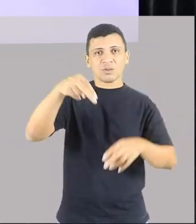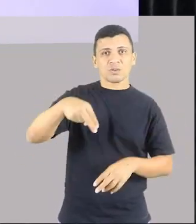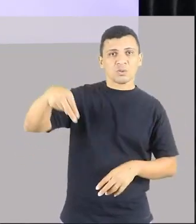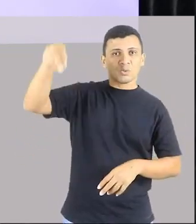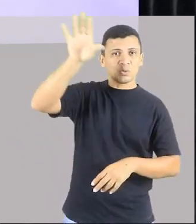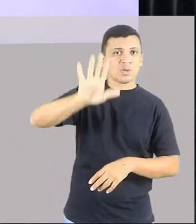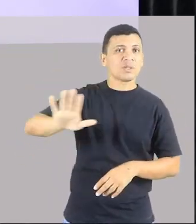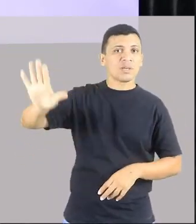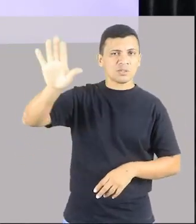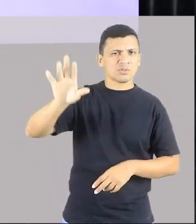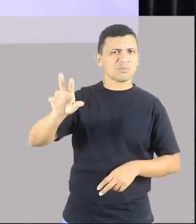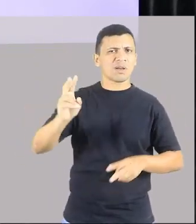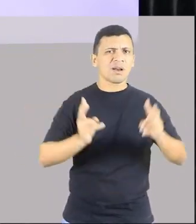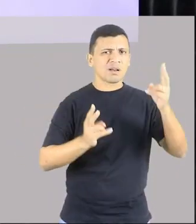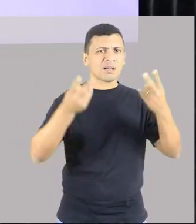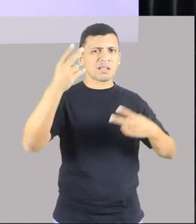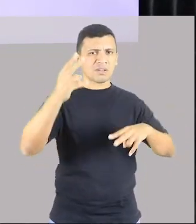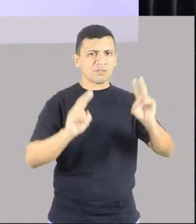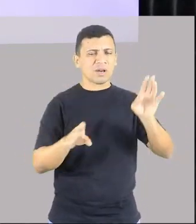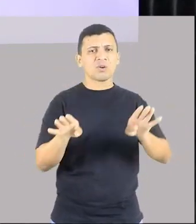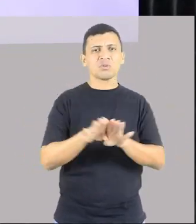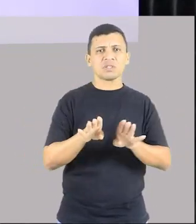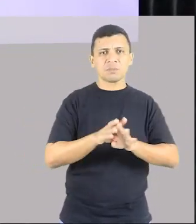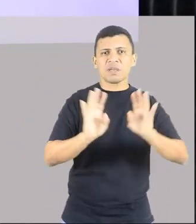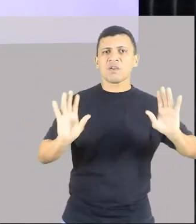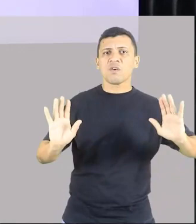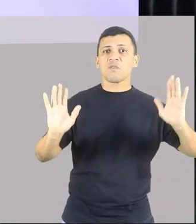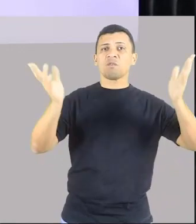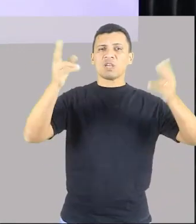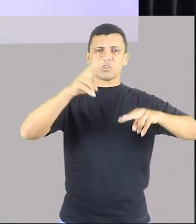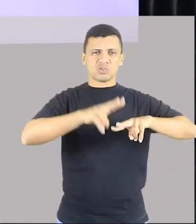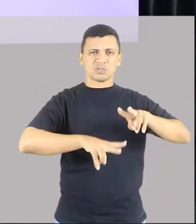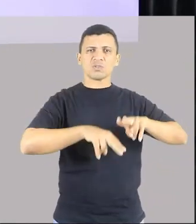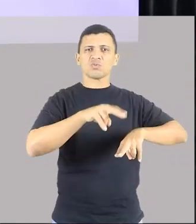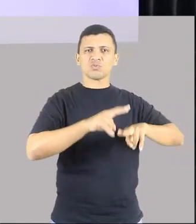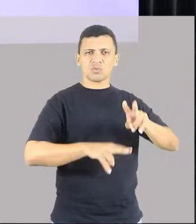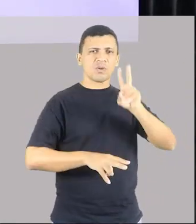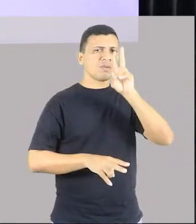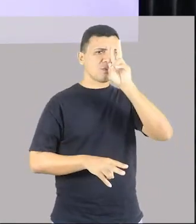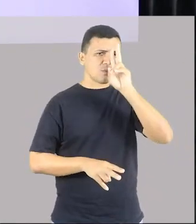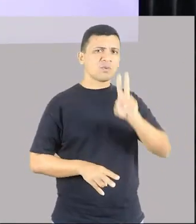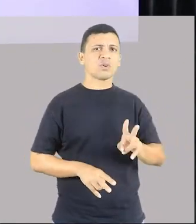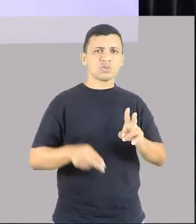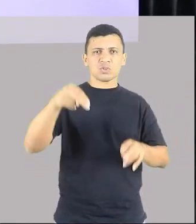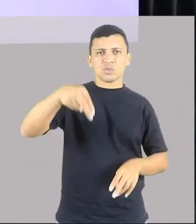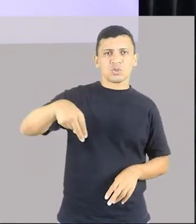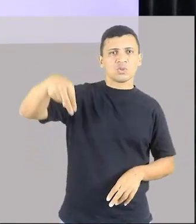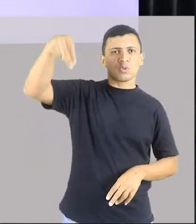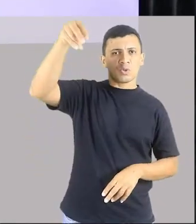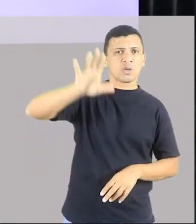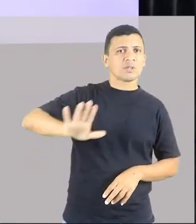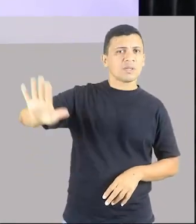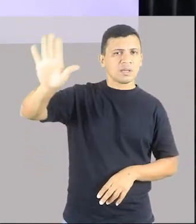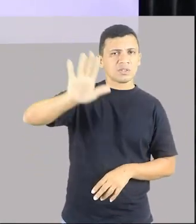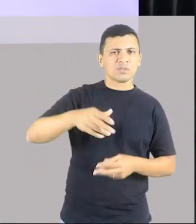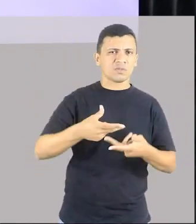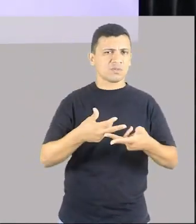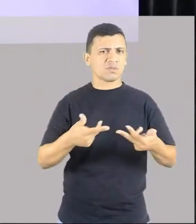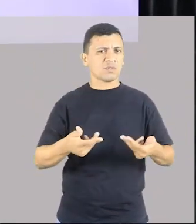Nordeste o carnaval é muito forte, São João também é muito forte, não só aqui no Nordeste, mas também em outras regiões do